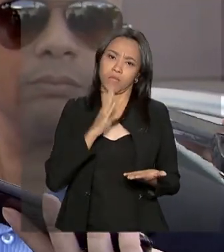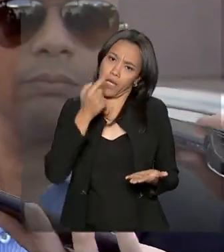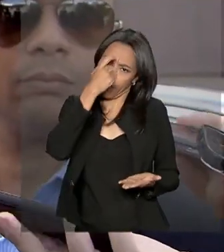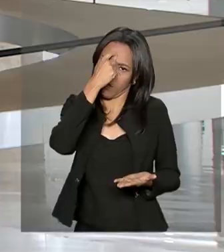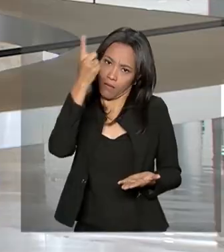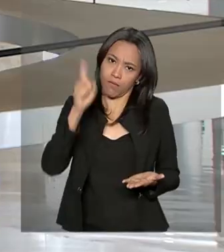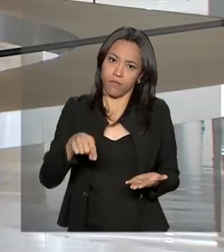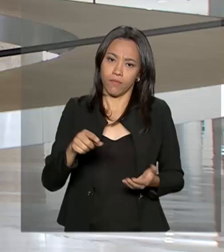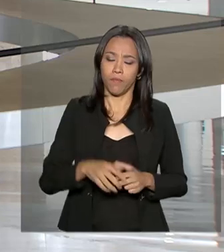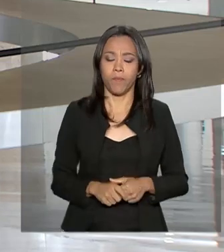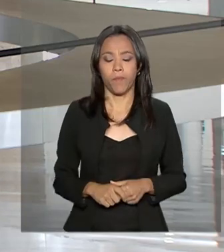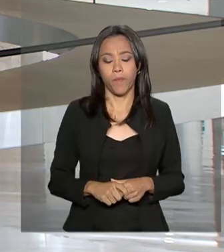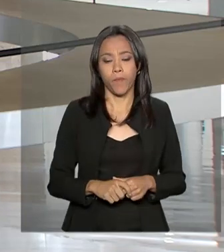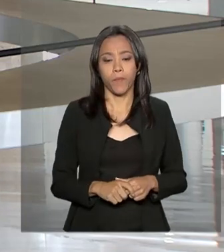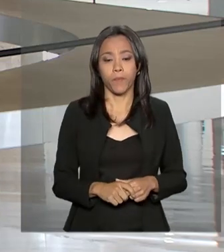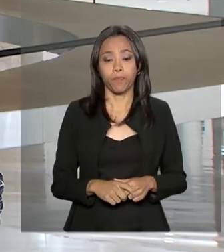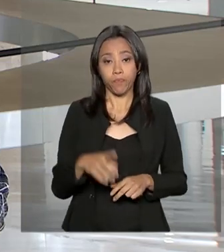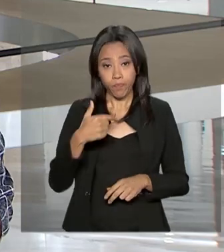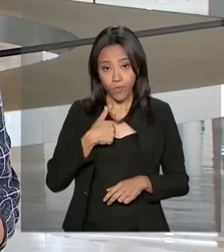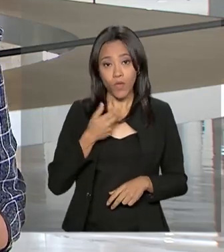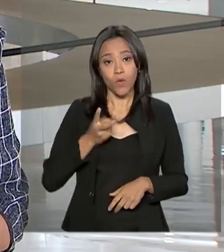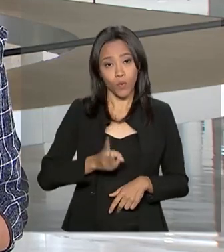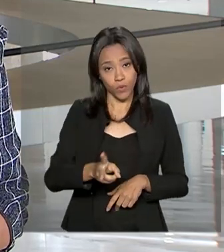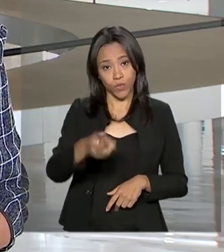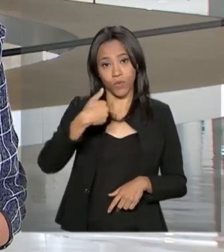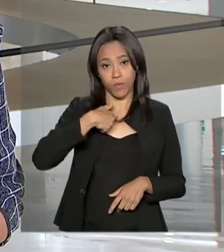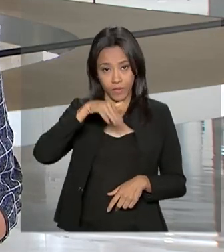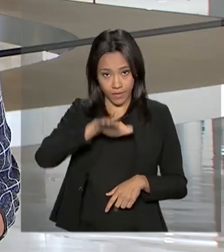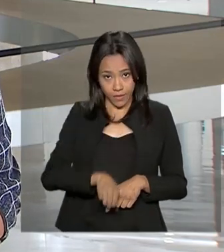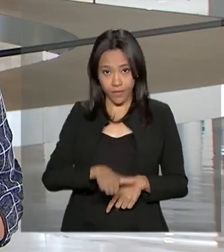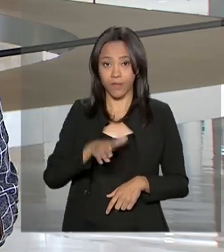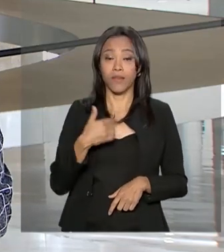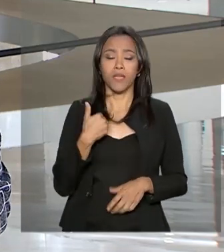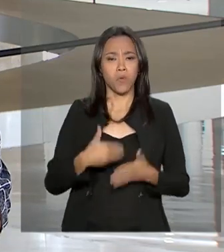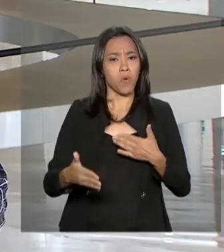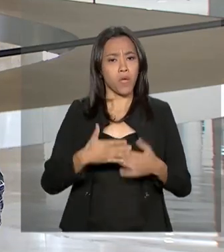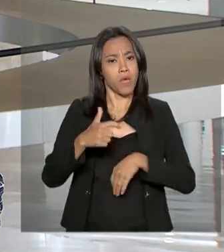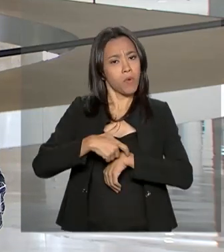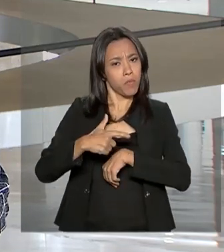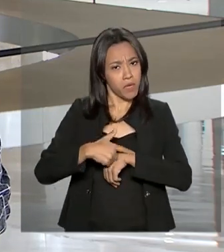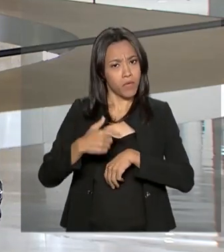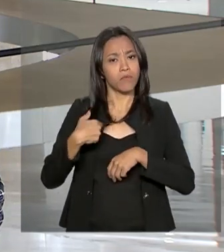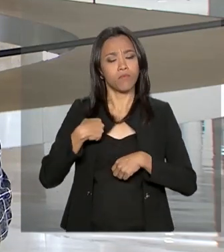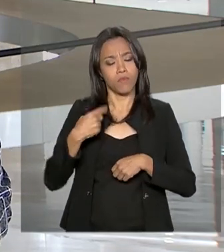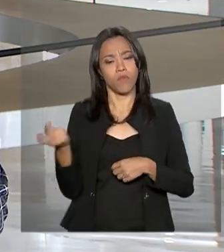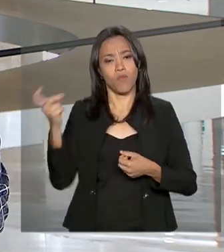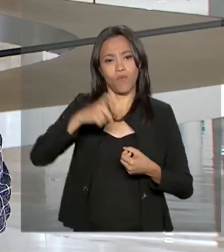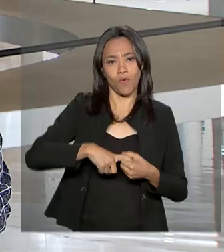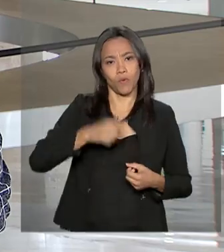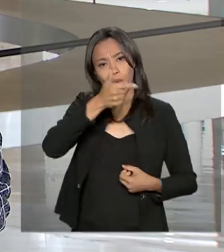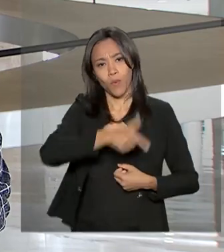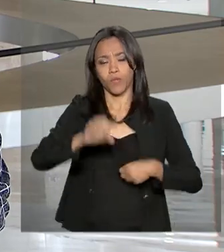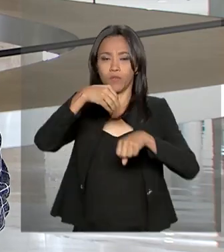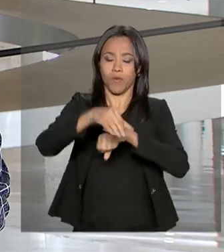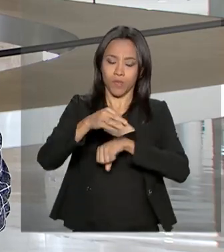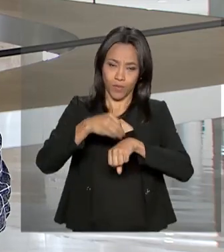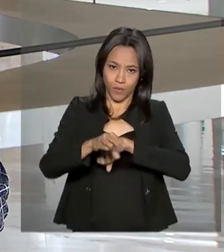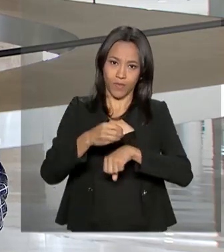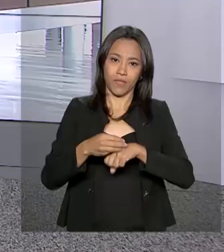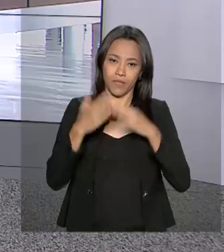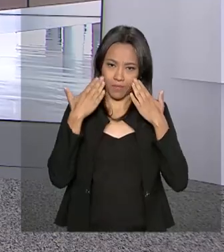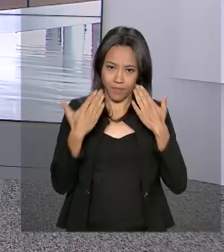ideia. Eu continuo aqui no Palácio do Planalto e volto a qualquer momento na nossa programação com outras